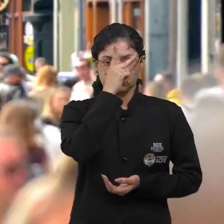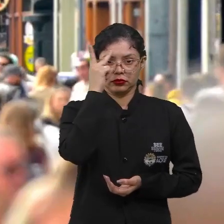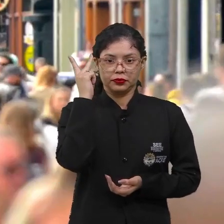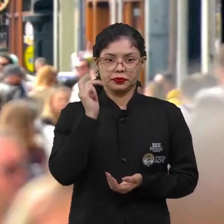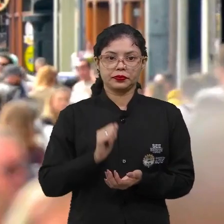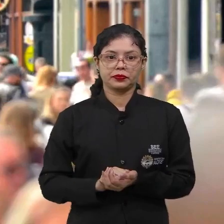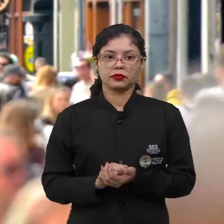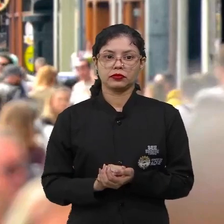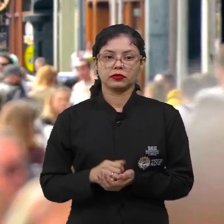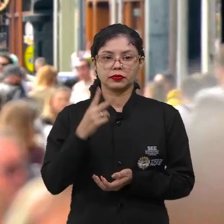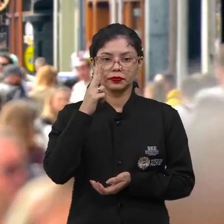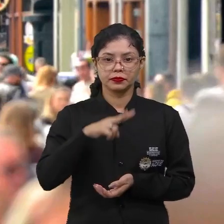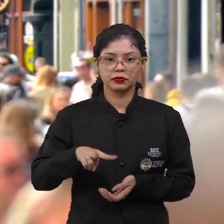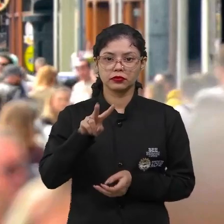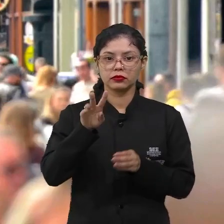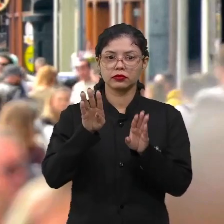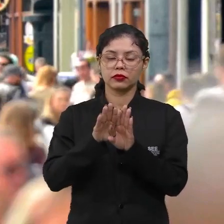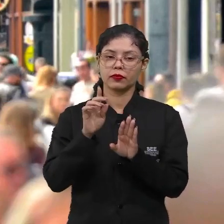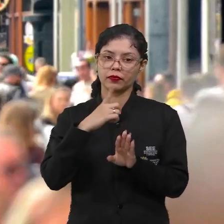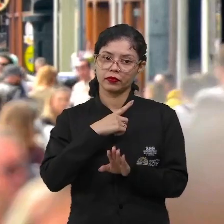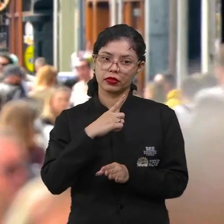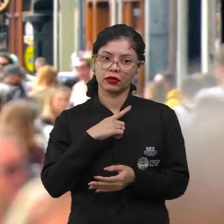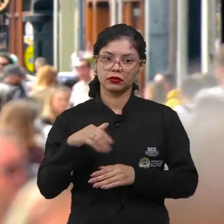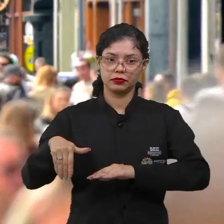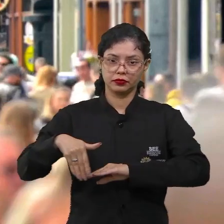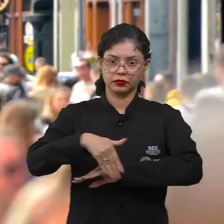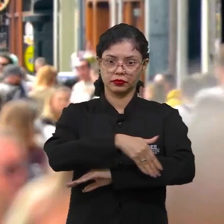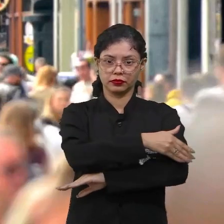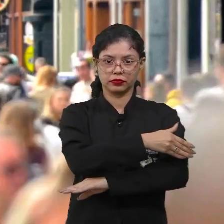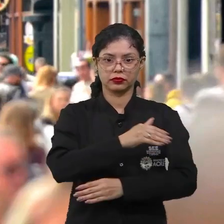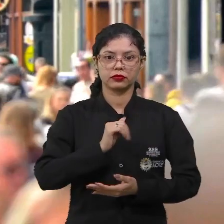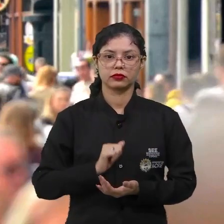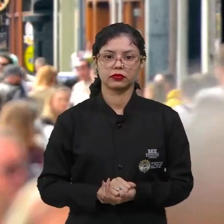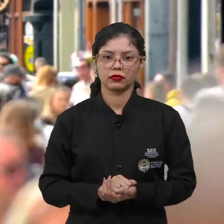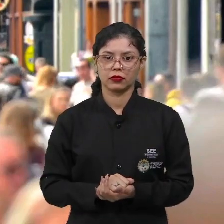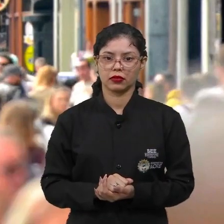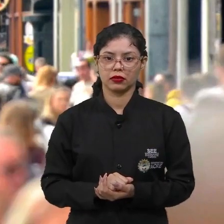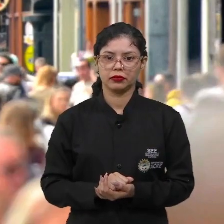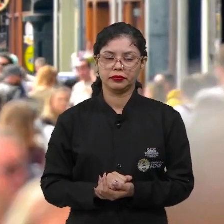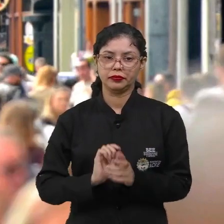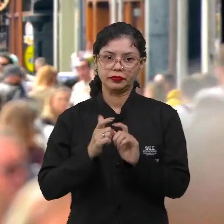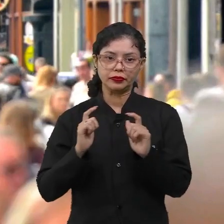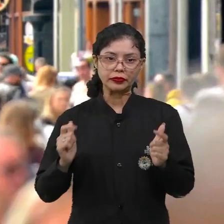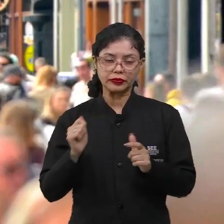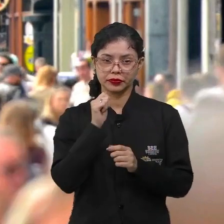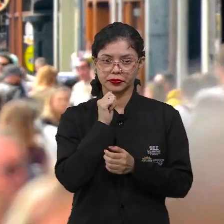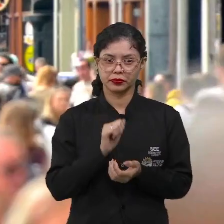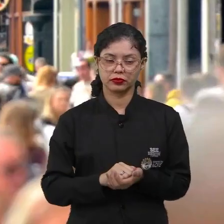pessoas, visivelmente aqui a gente tem uma rua em uma dessas grandes